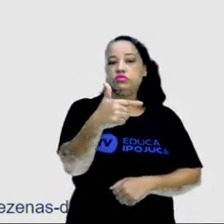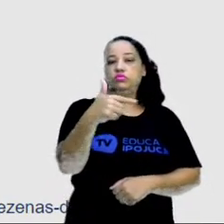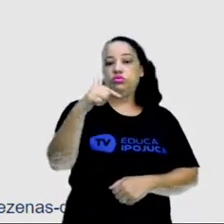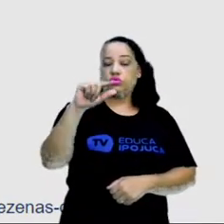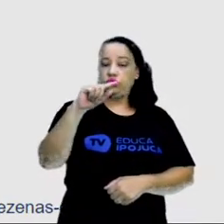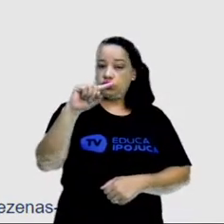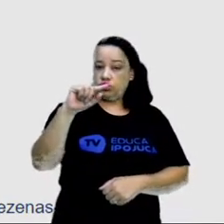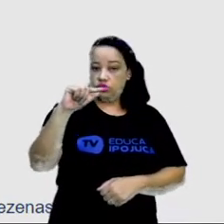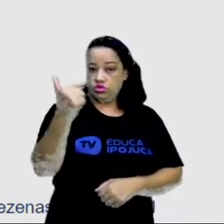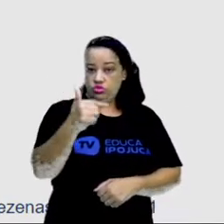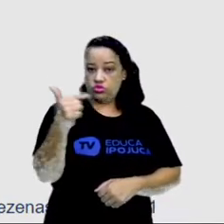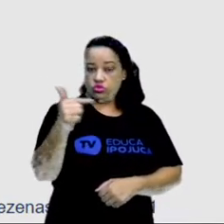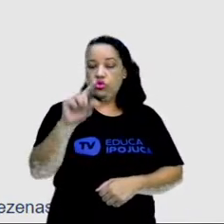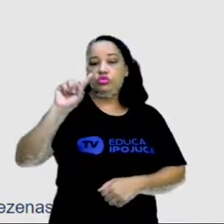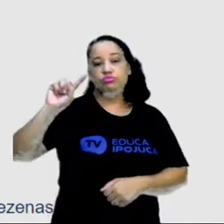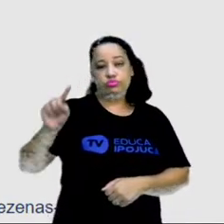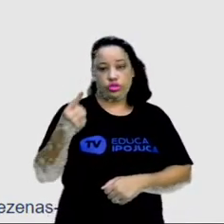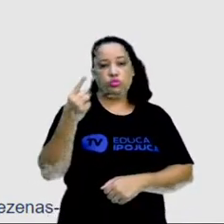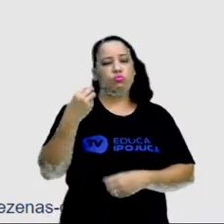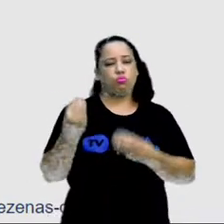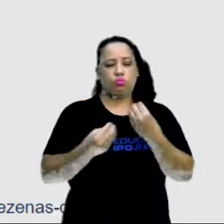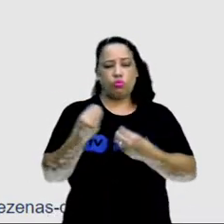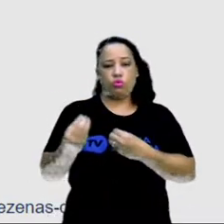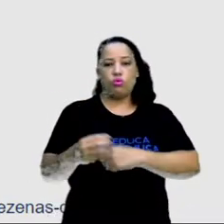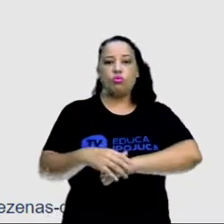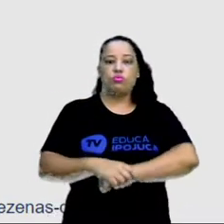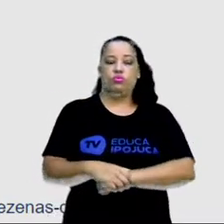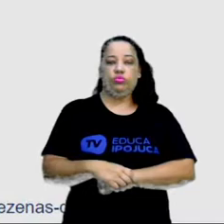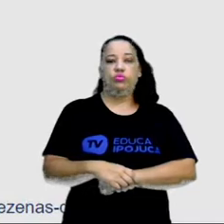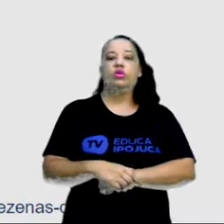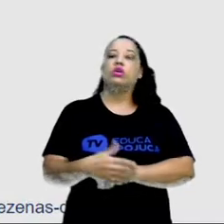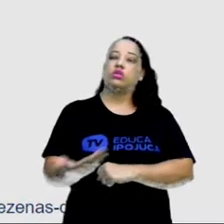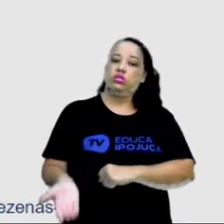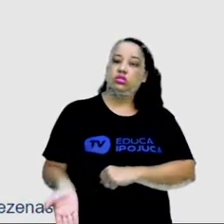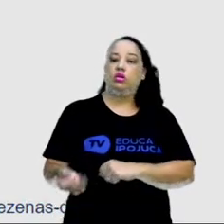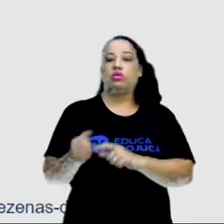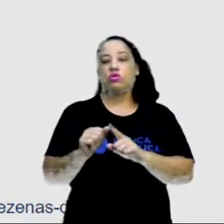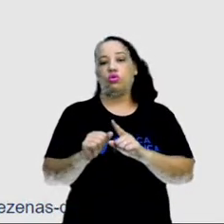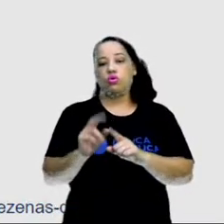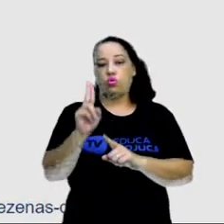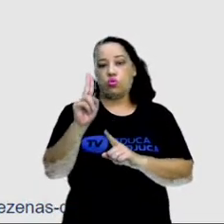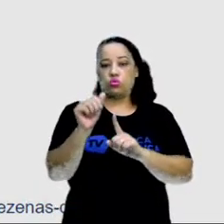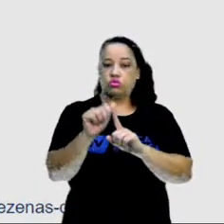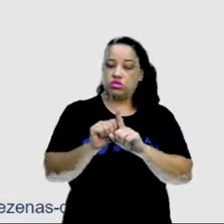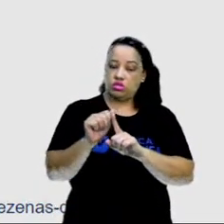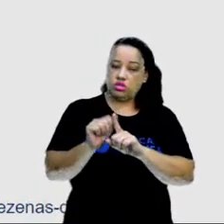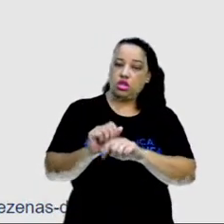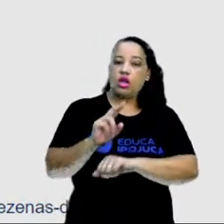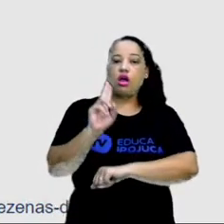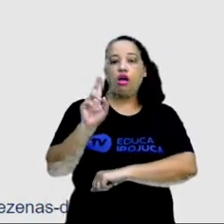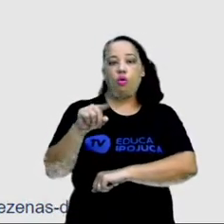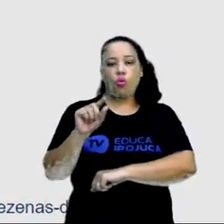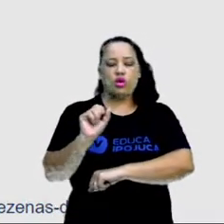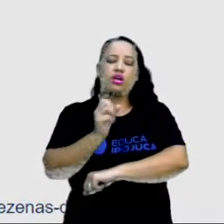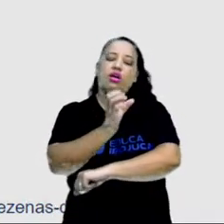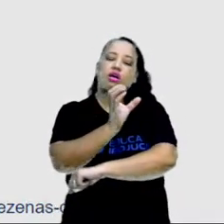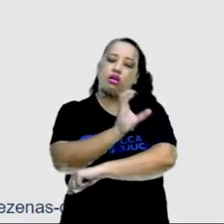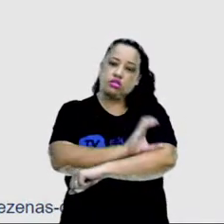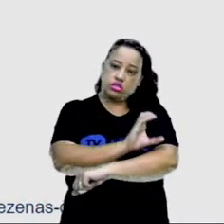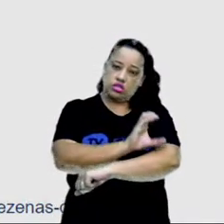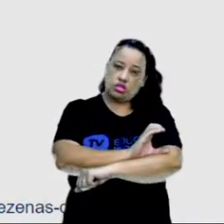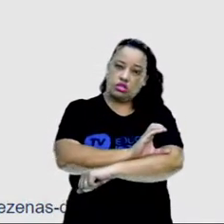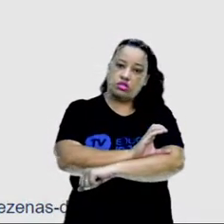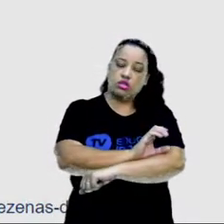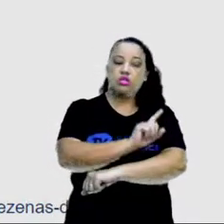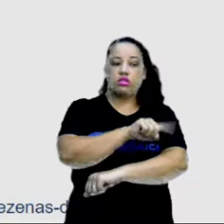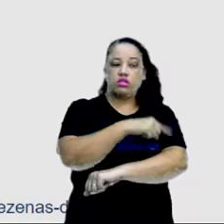numeral, ele é relativo ao quê? A 100 unidades, que é uma centena de milhar. O número